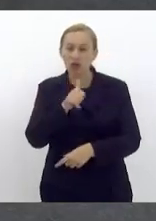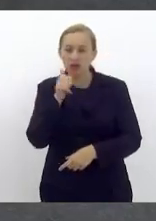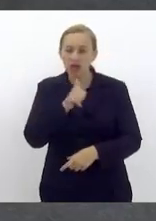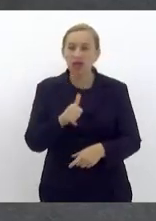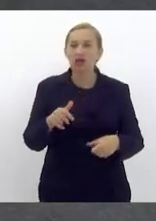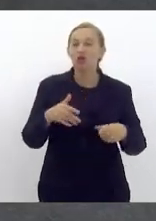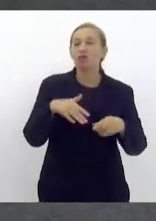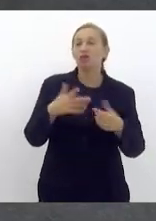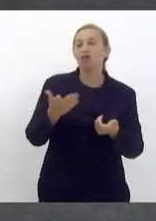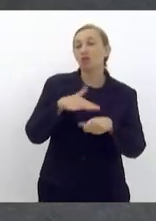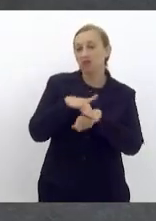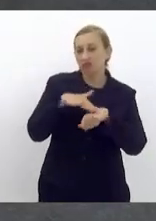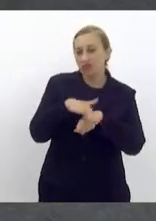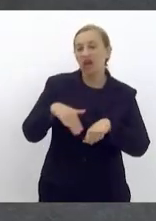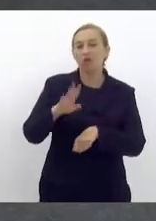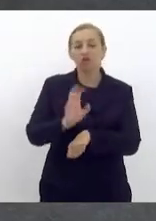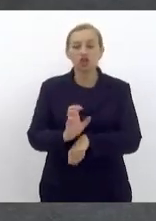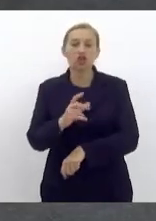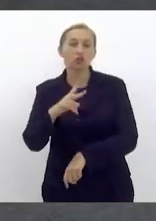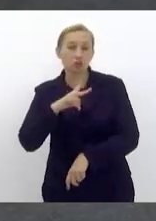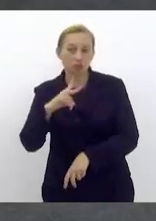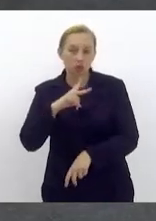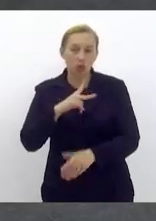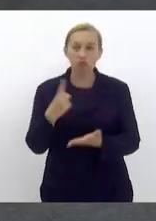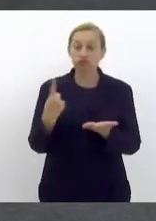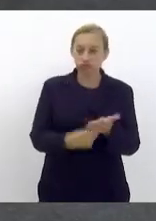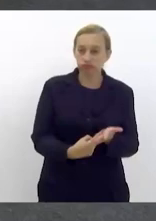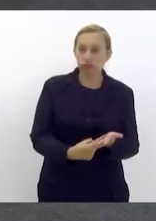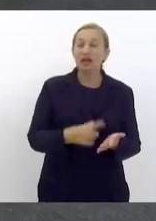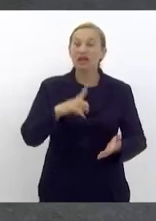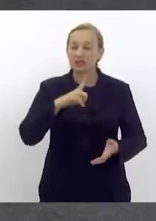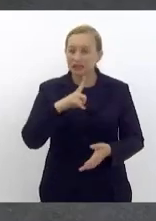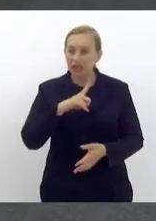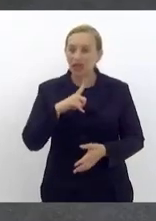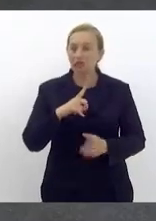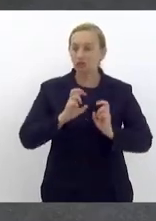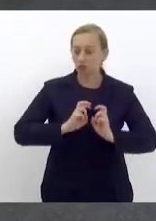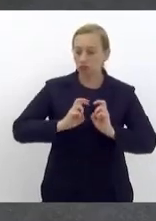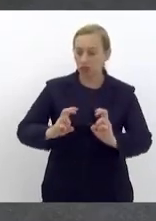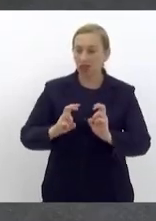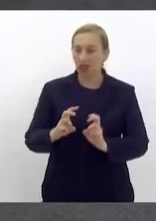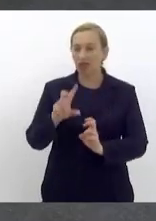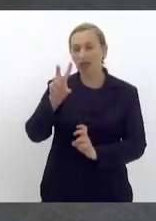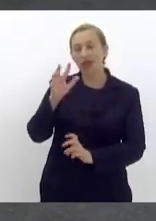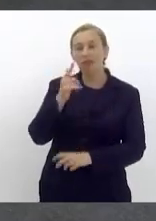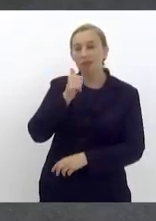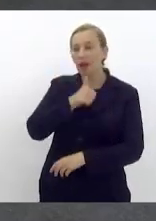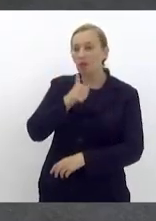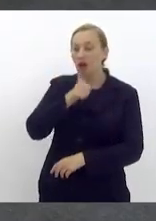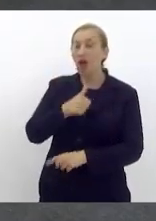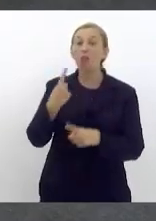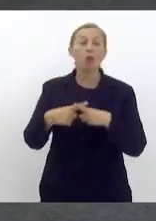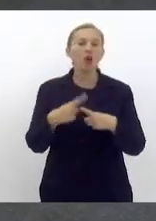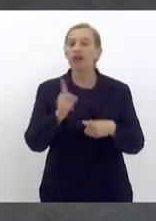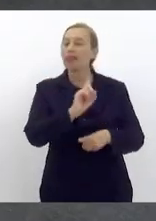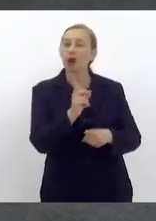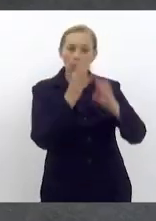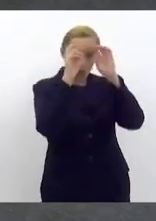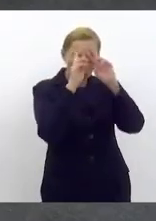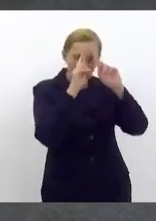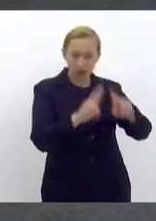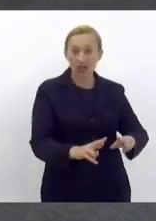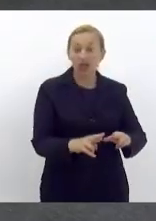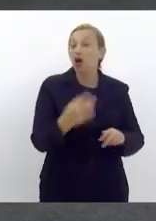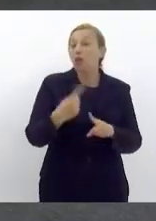próprio Estado se comprometendo. Se hoje temos vagões femininos, por que que eles não são respeitados? Por que não